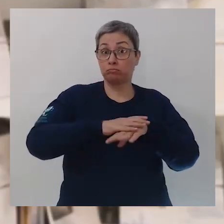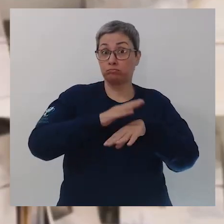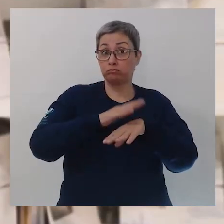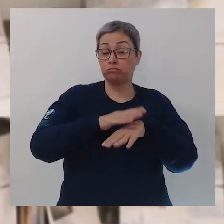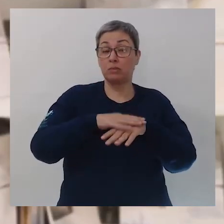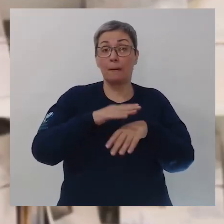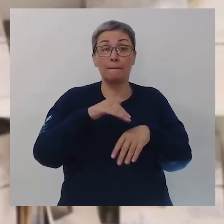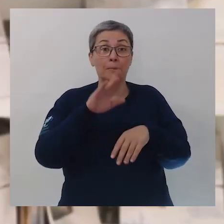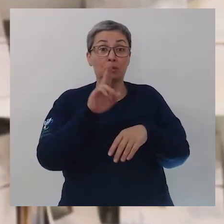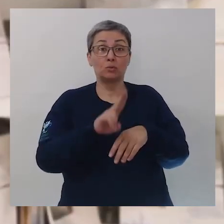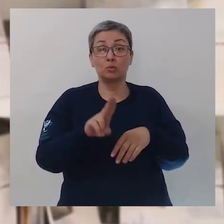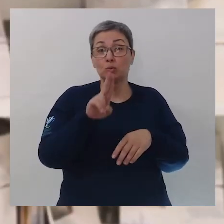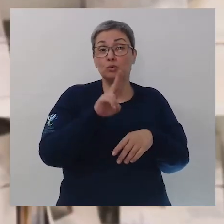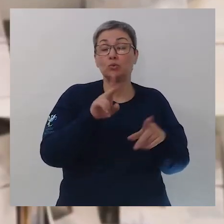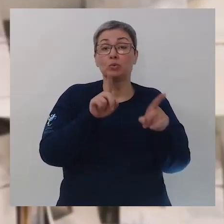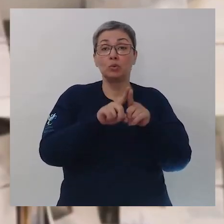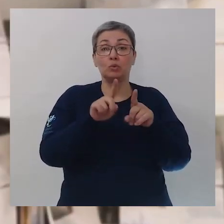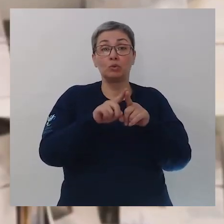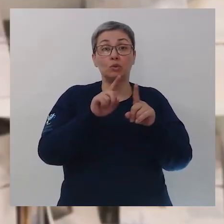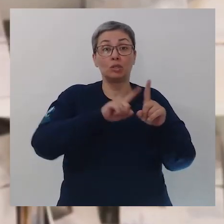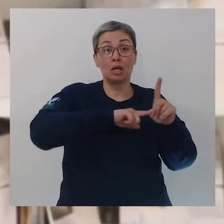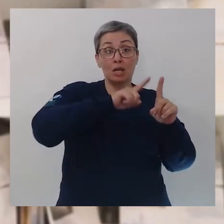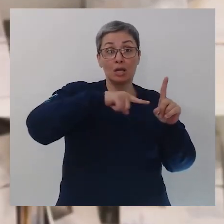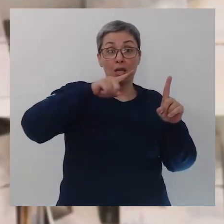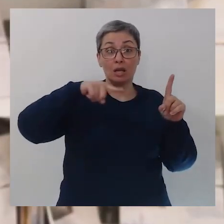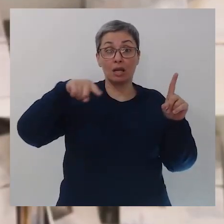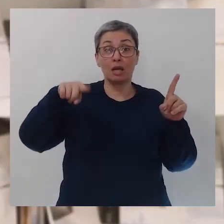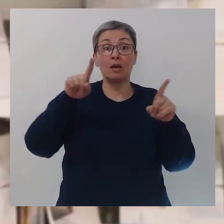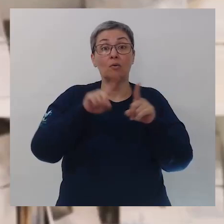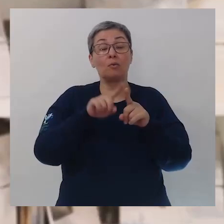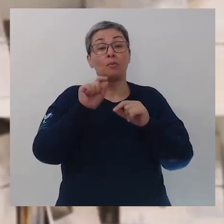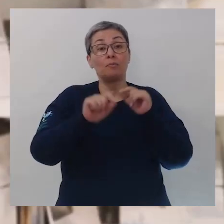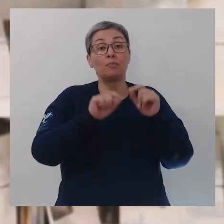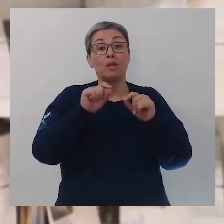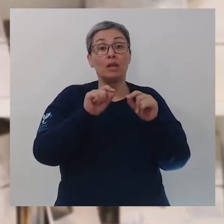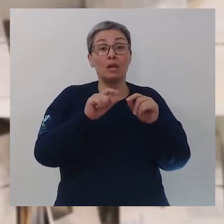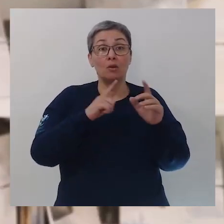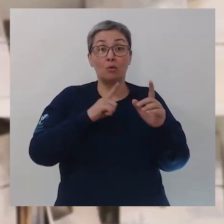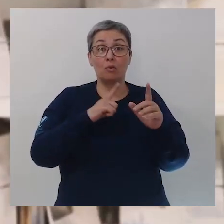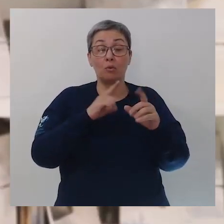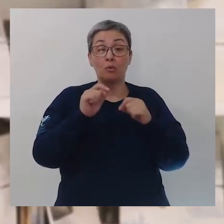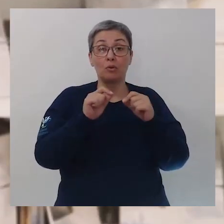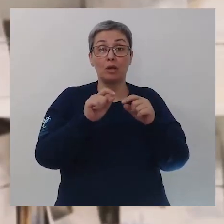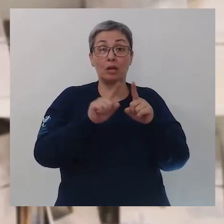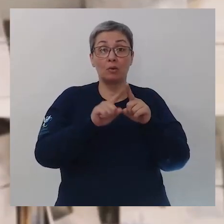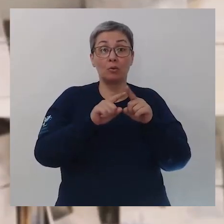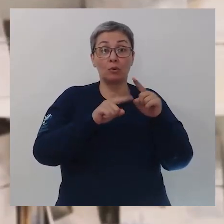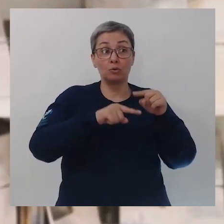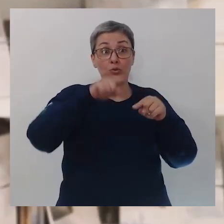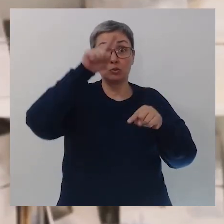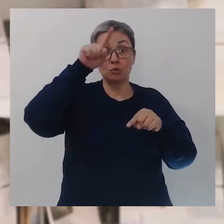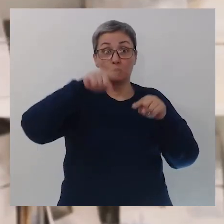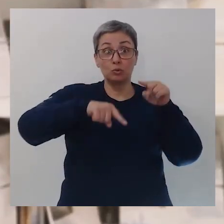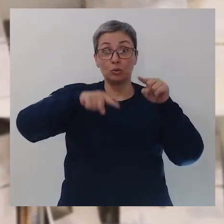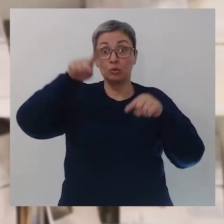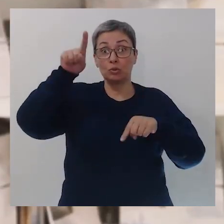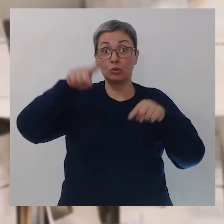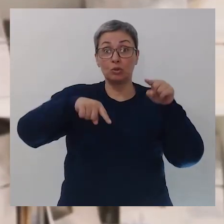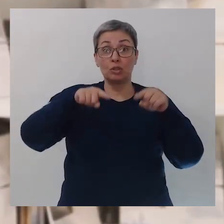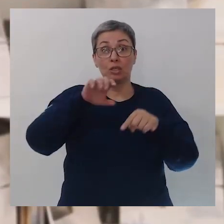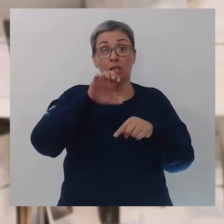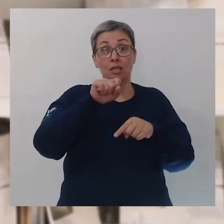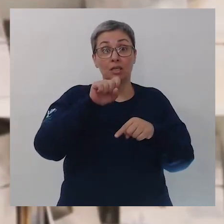das funções mais usuais dos gráficos é estabelecer uma dimensão